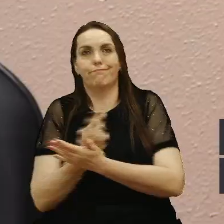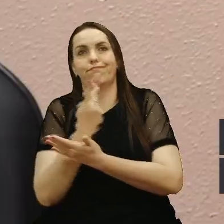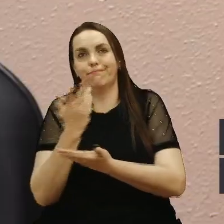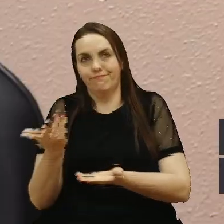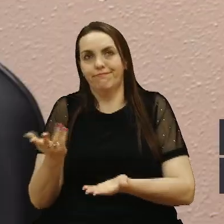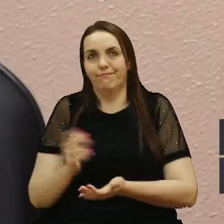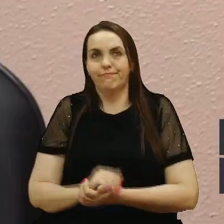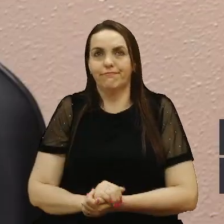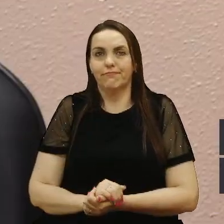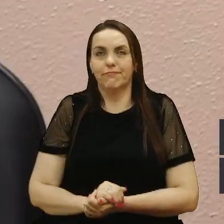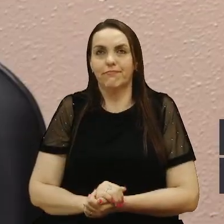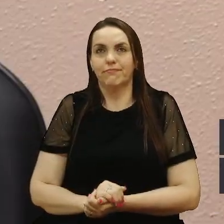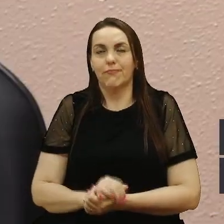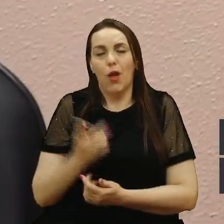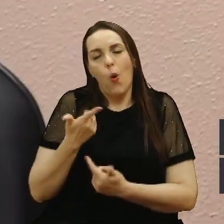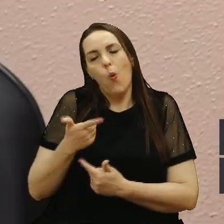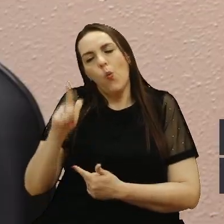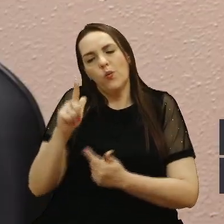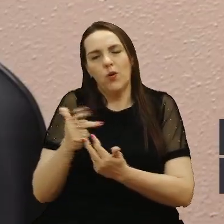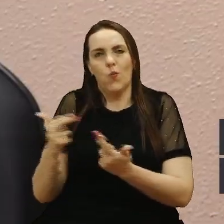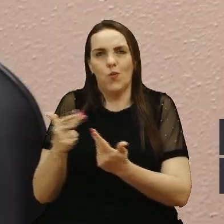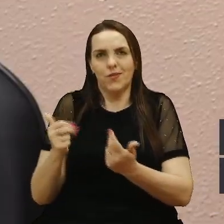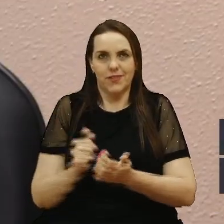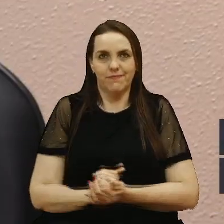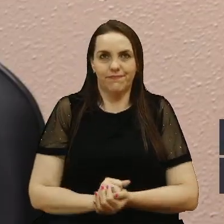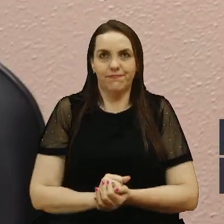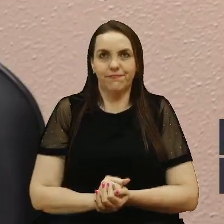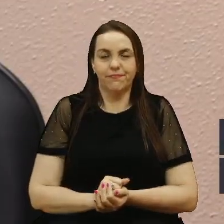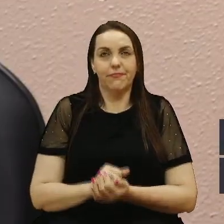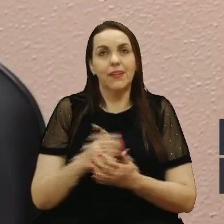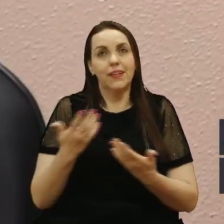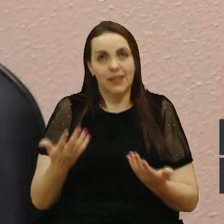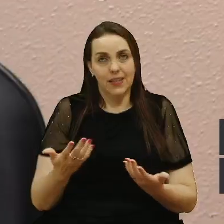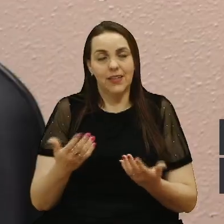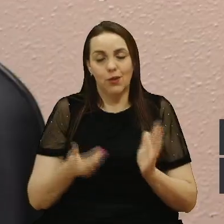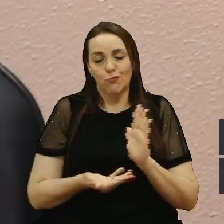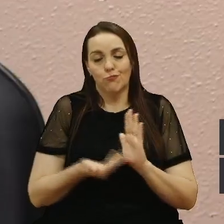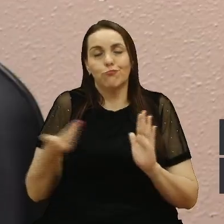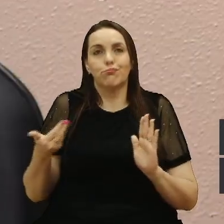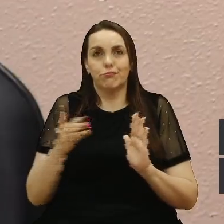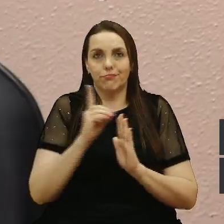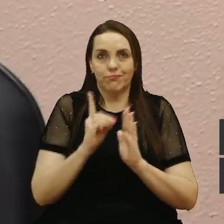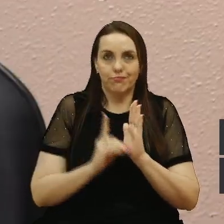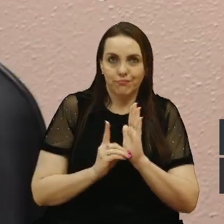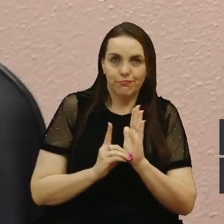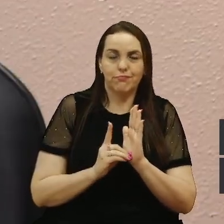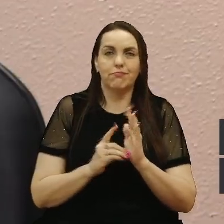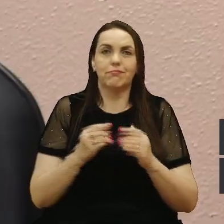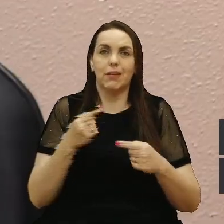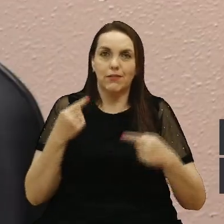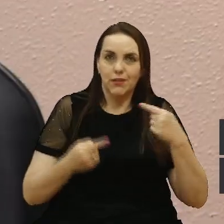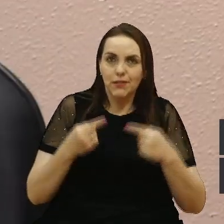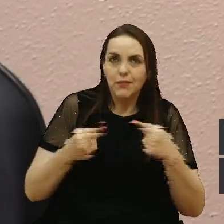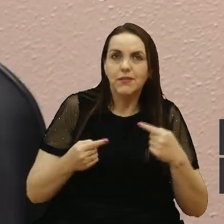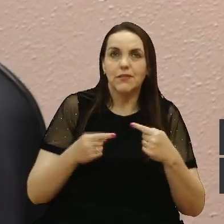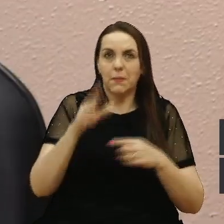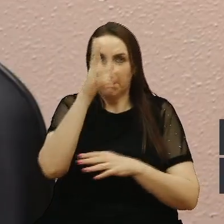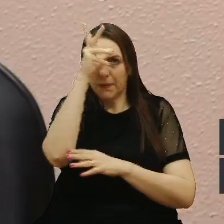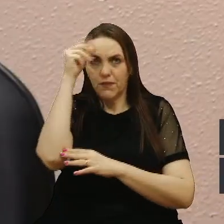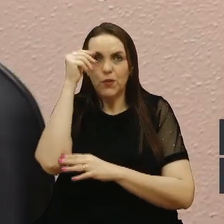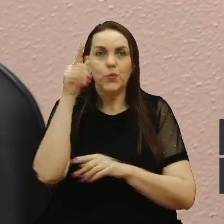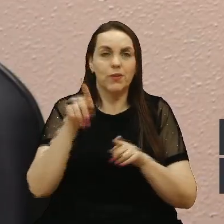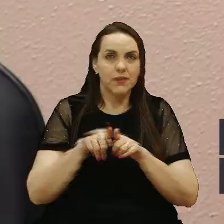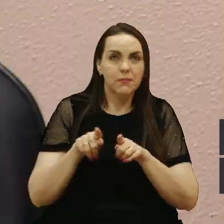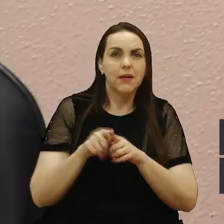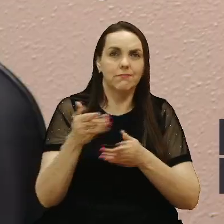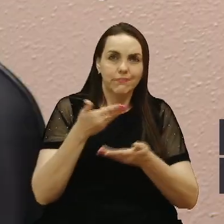concreta é outra coisa, né, que não isso. Então, sustar esse decreto, poder abrir diálogo com o Executivo Municipal, para ver